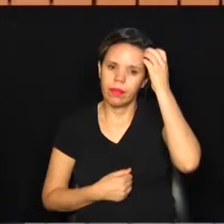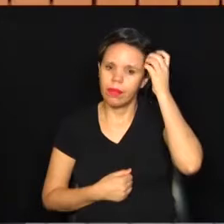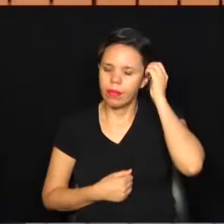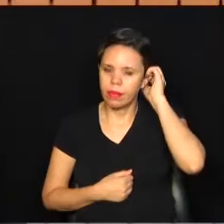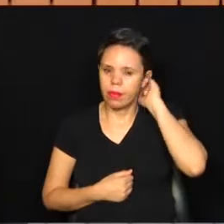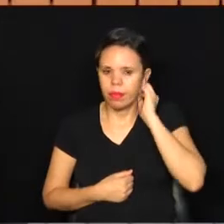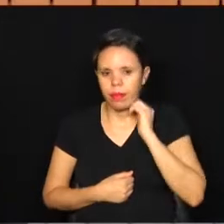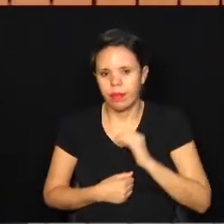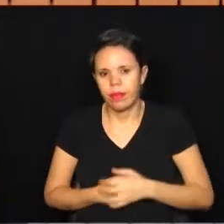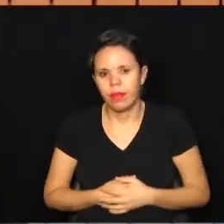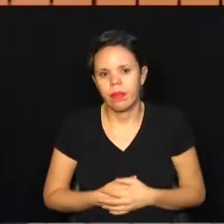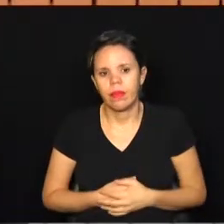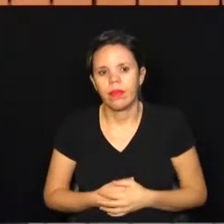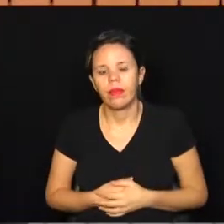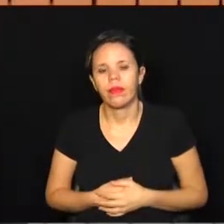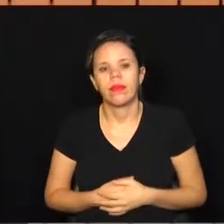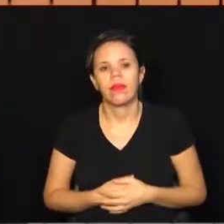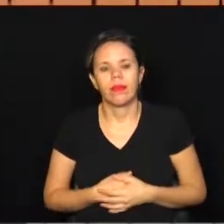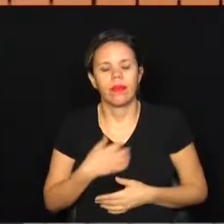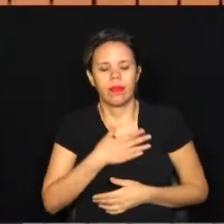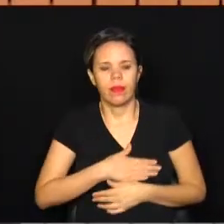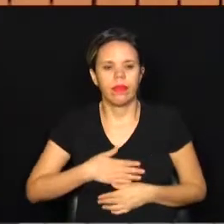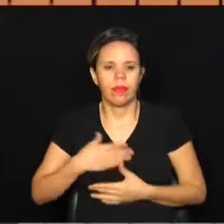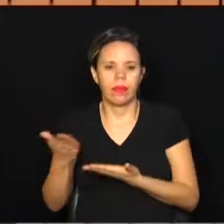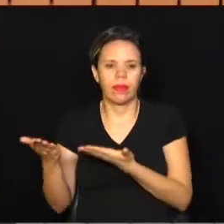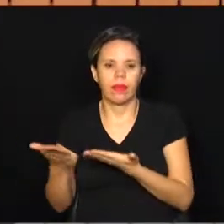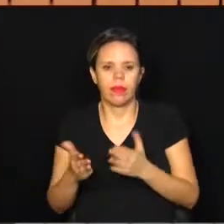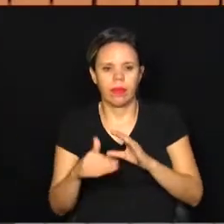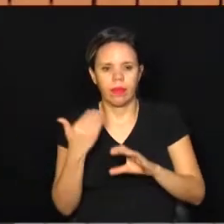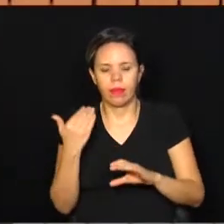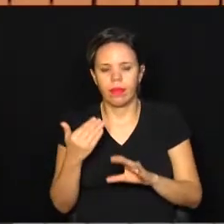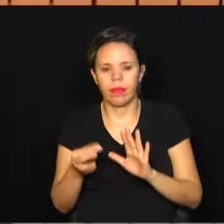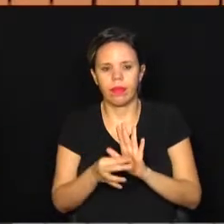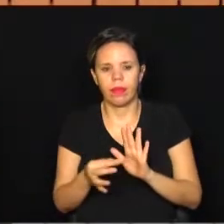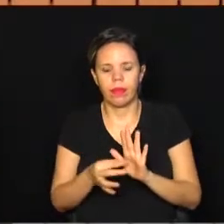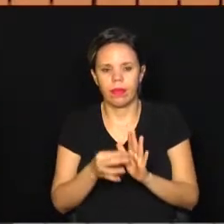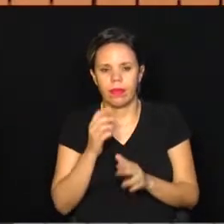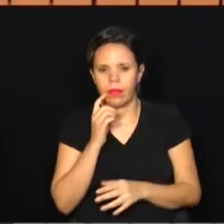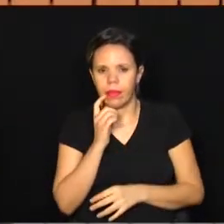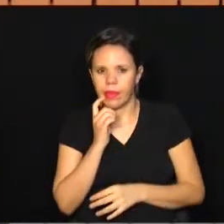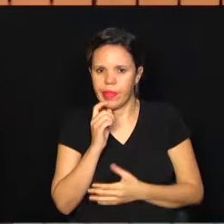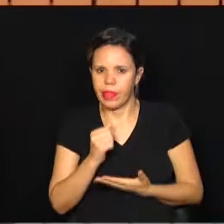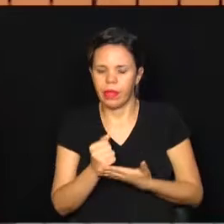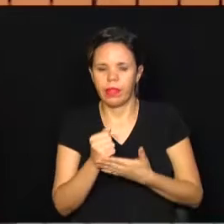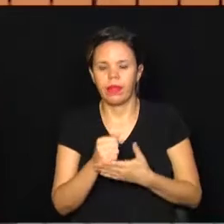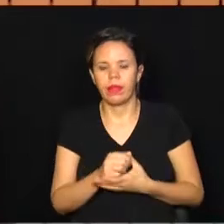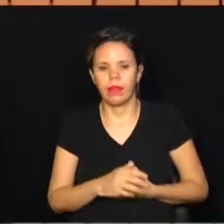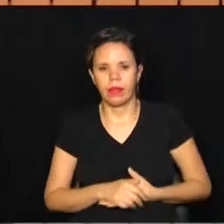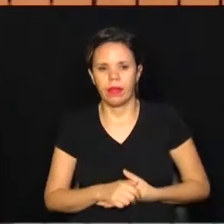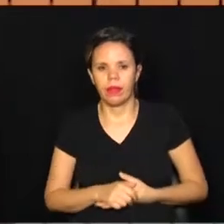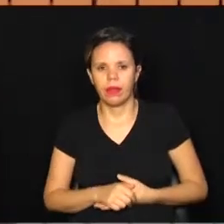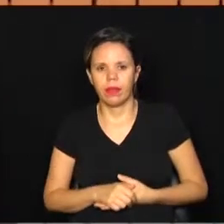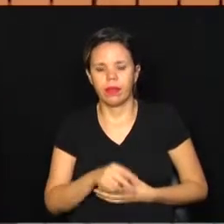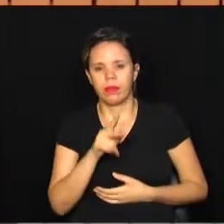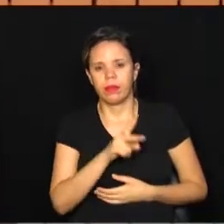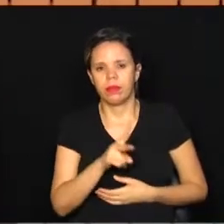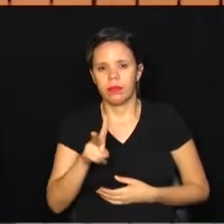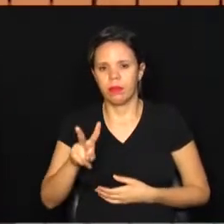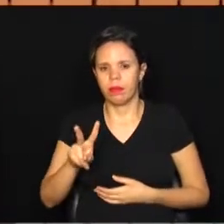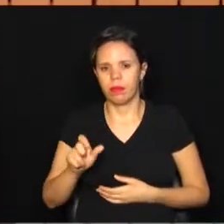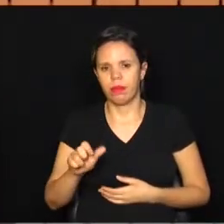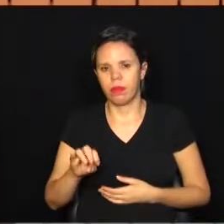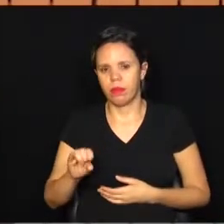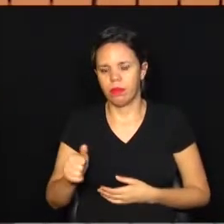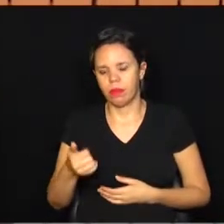comunicacão@campinas.sp.leg.br. Tá ok? É um prazer receber aí as suas colaborações, as suas colocações. Professora Vanessa, mais uma vez,